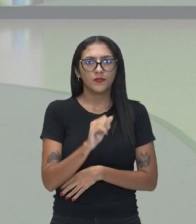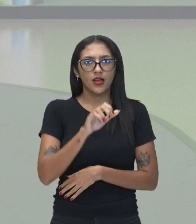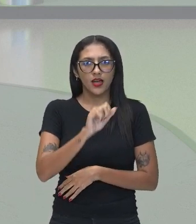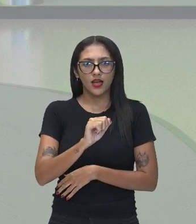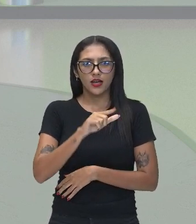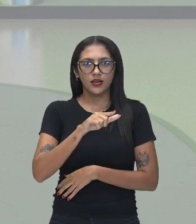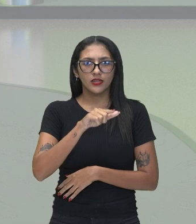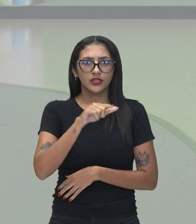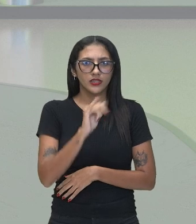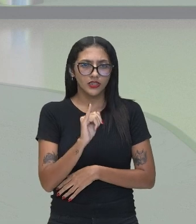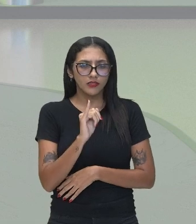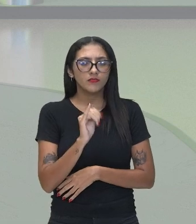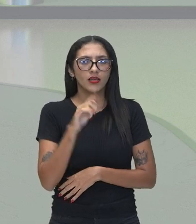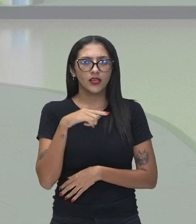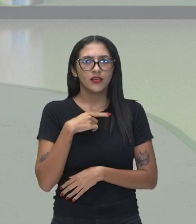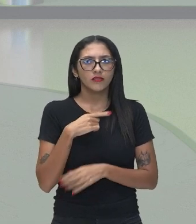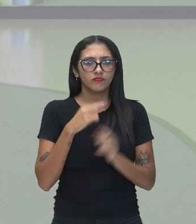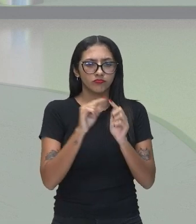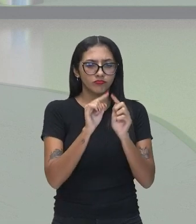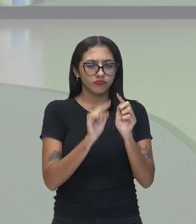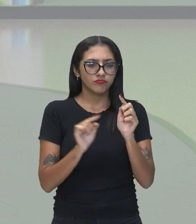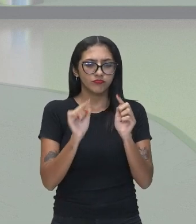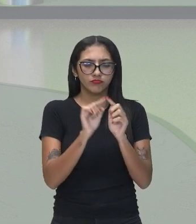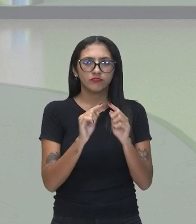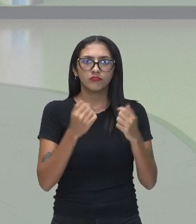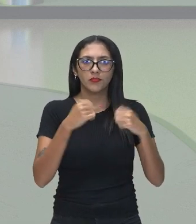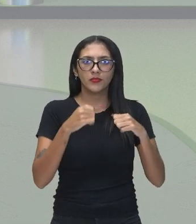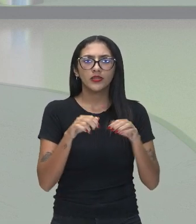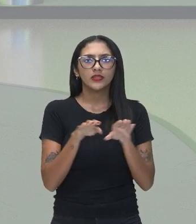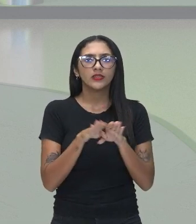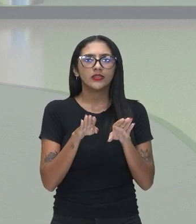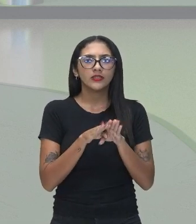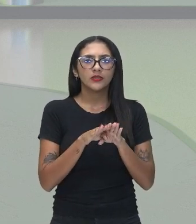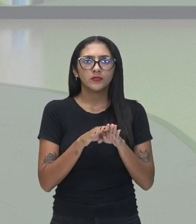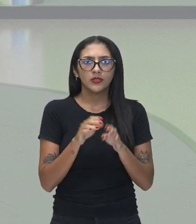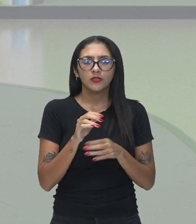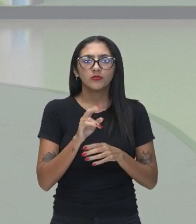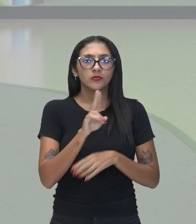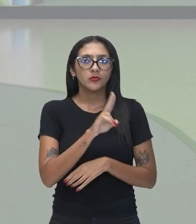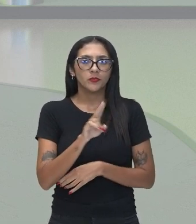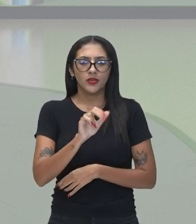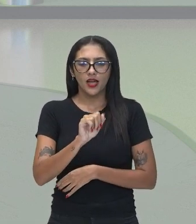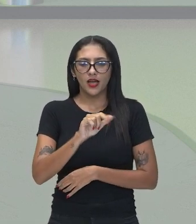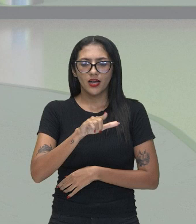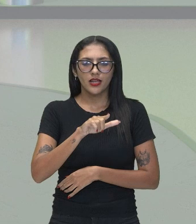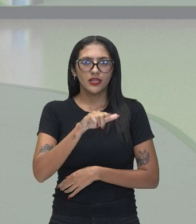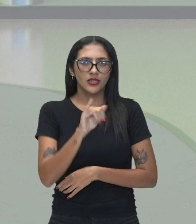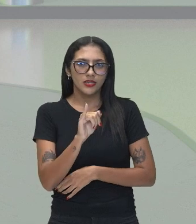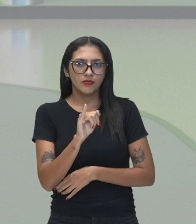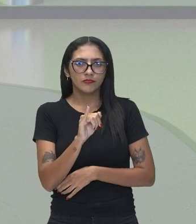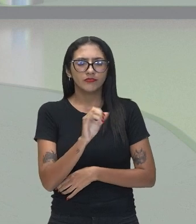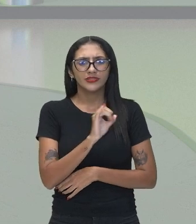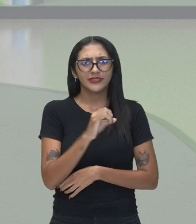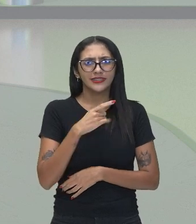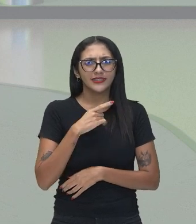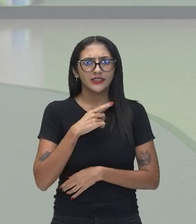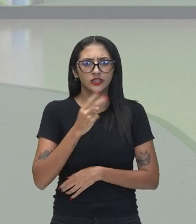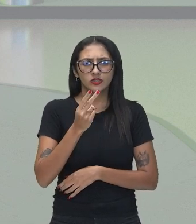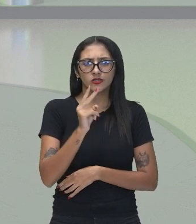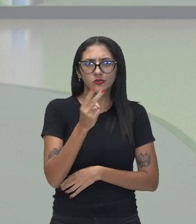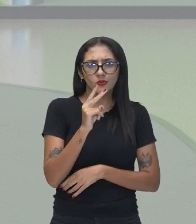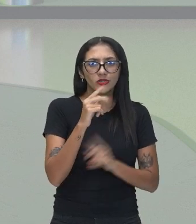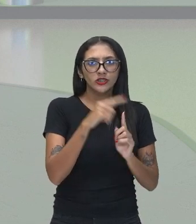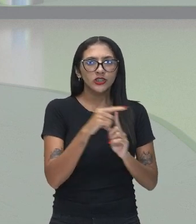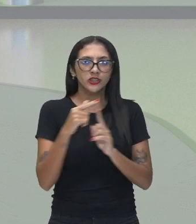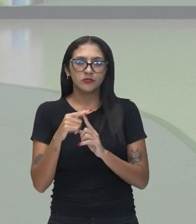alicíclica, cíclica porque é fechada. E tem que aparecer a classificação de alicíclica. Por quê? Porque se são 2 tipos, eu preciso dizer